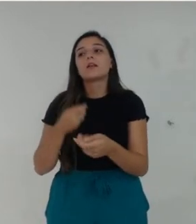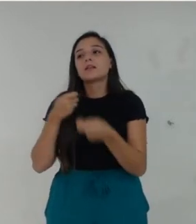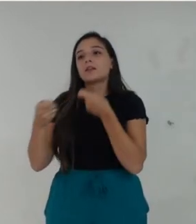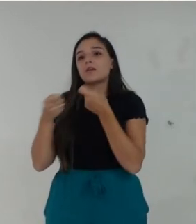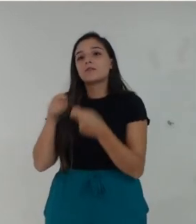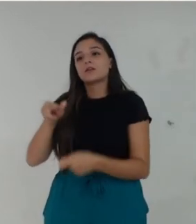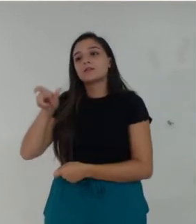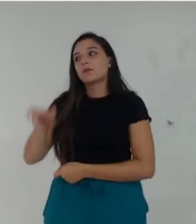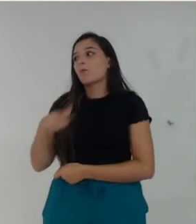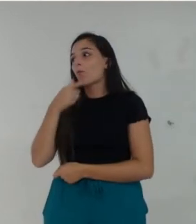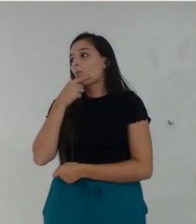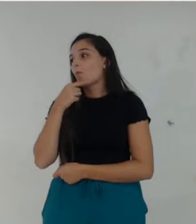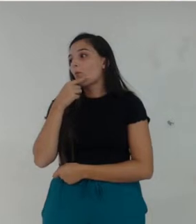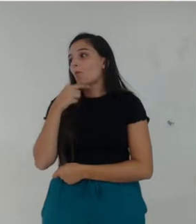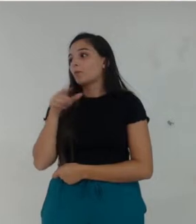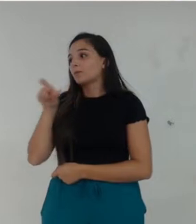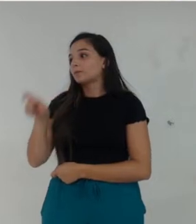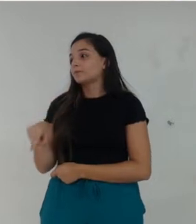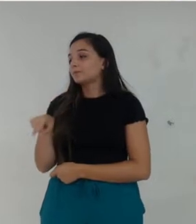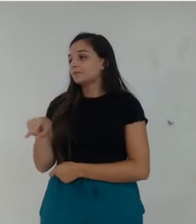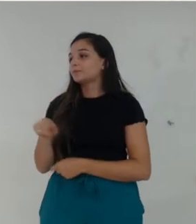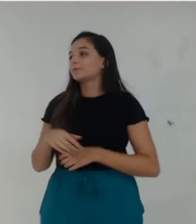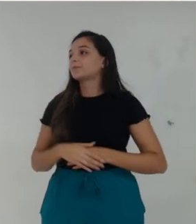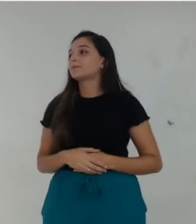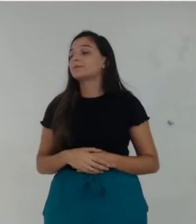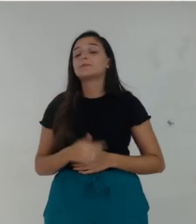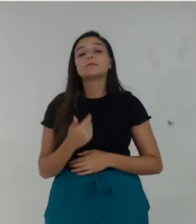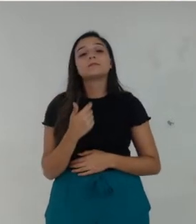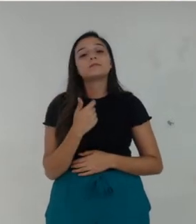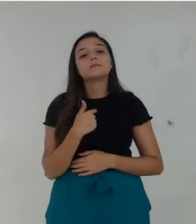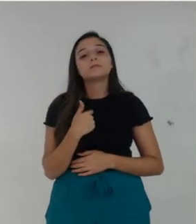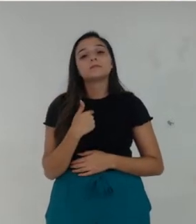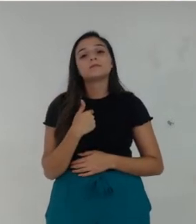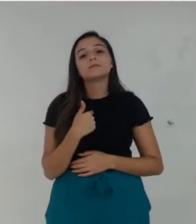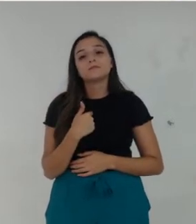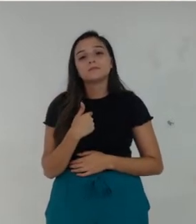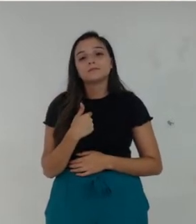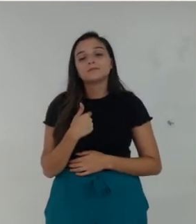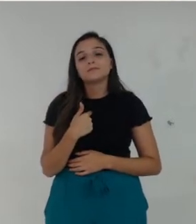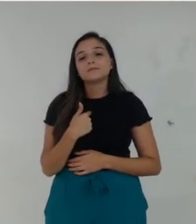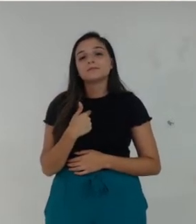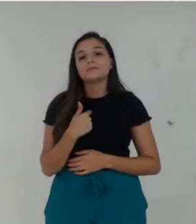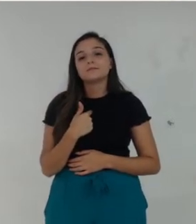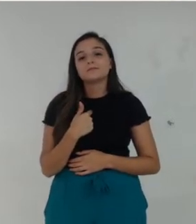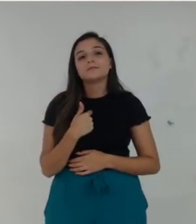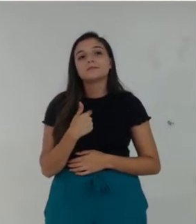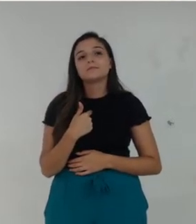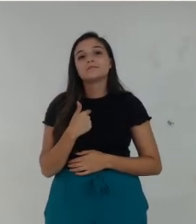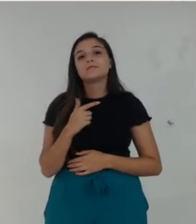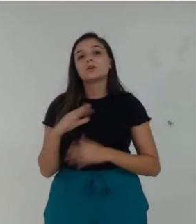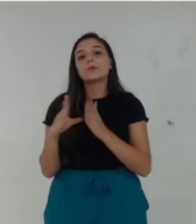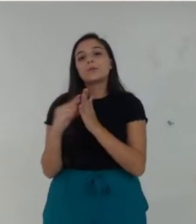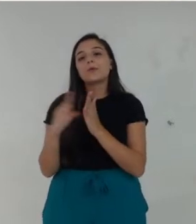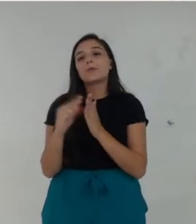ele, que por sua vez tinha sido feita nos moldes de outros dois livros